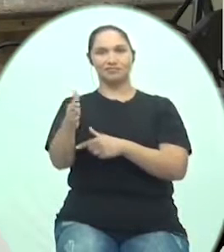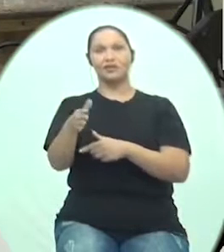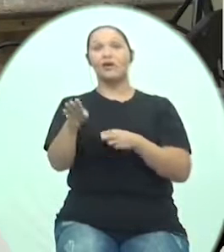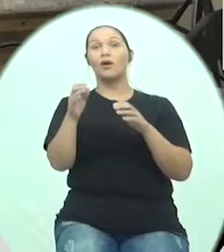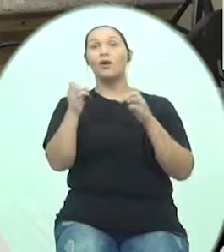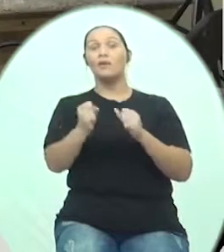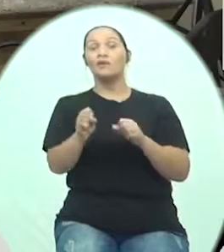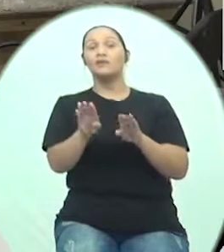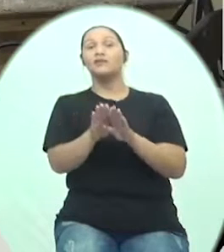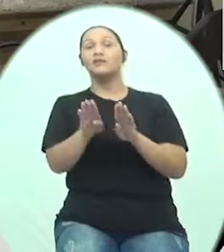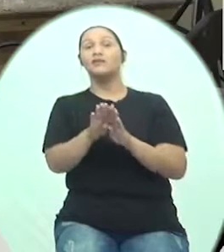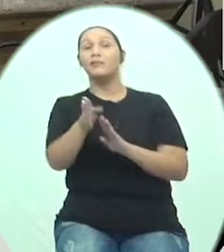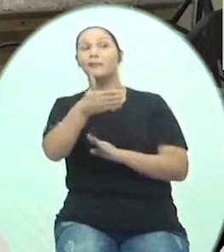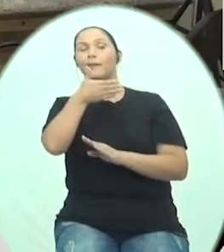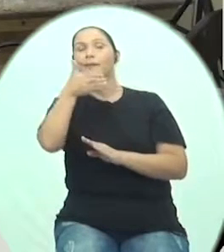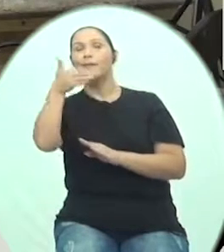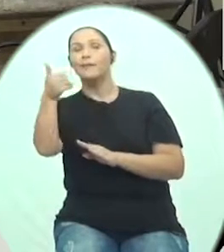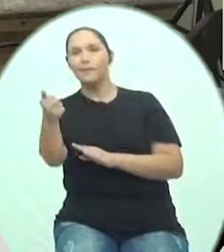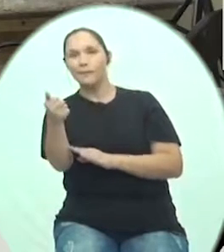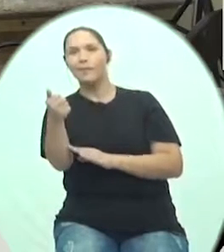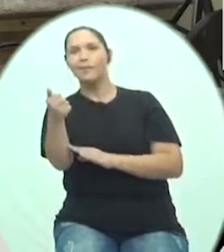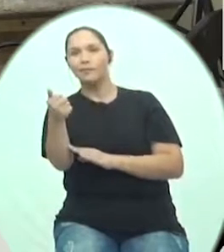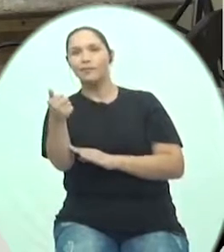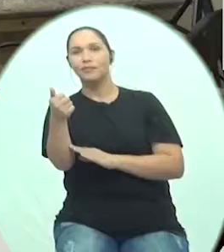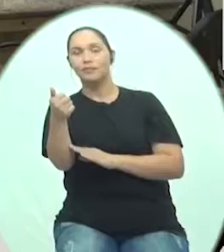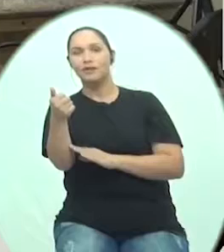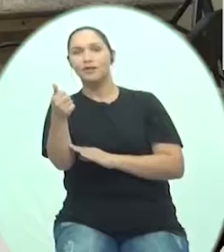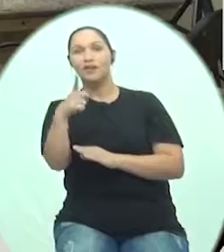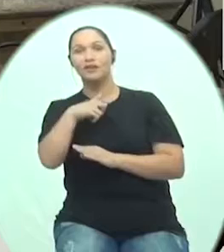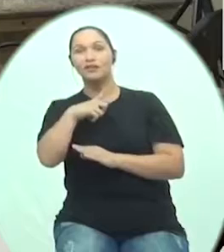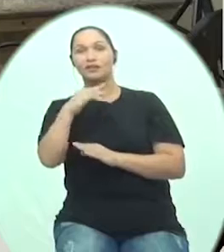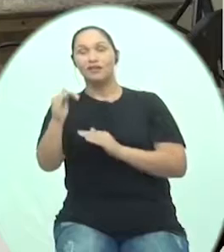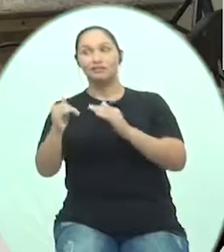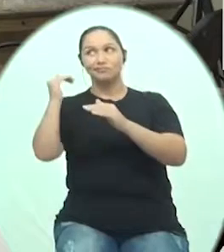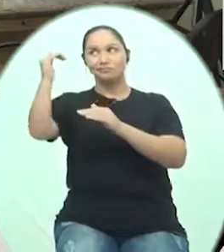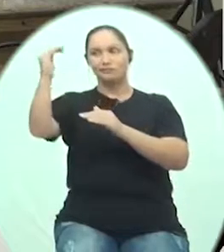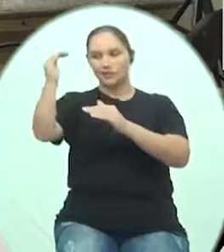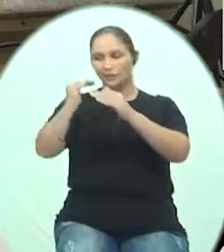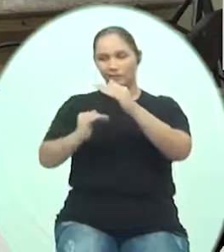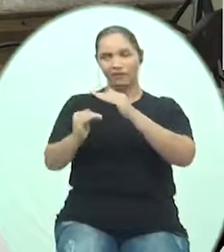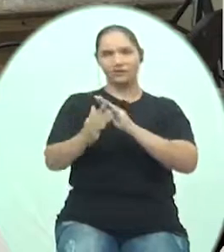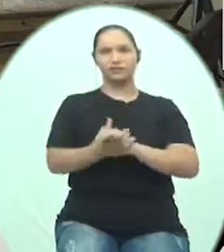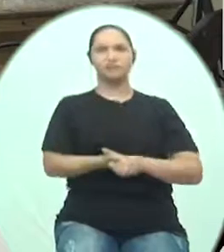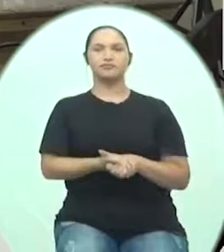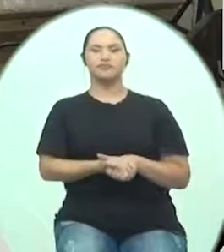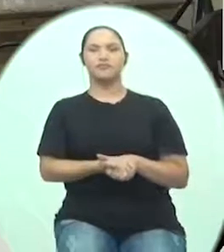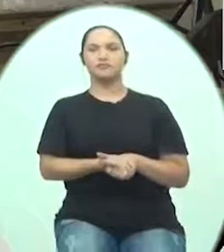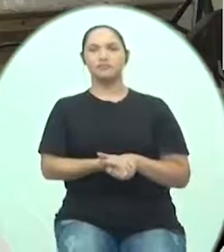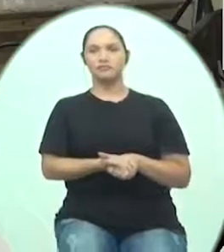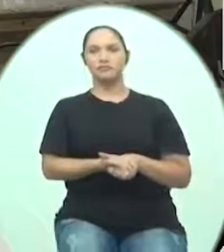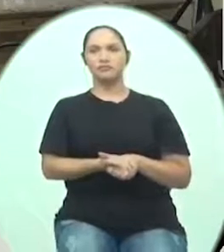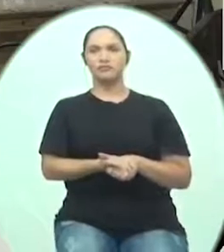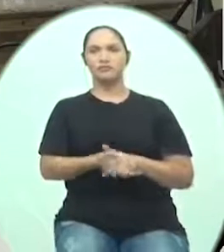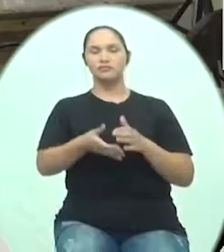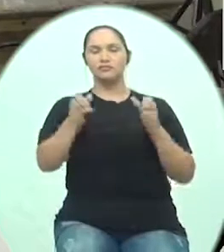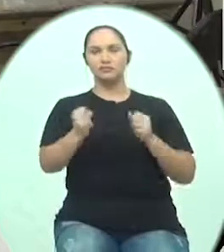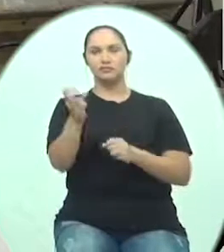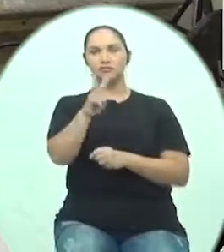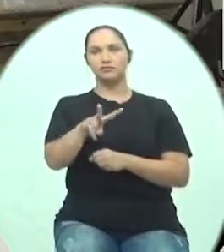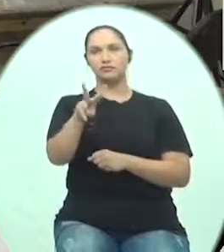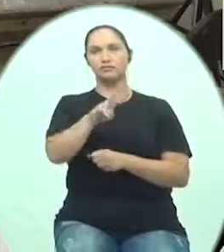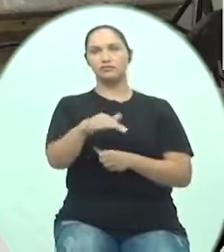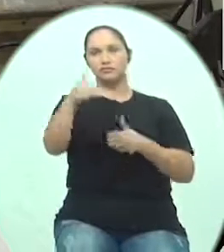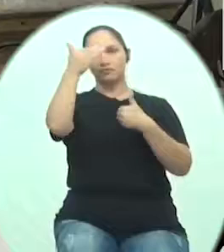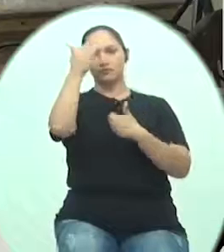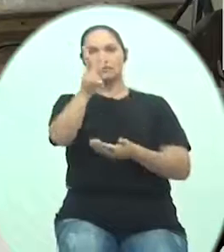a nossa Triste História e O Operário sempre para baixo obrigado muito obrigado Vereador Tem uma parte Vereador